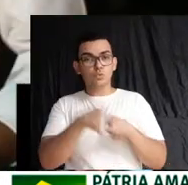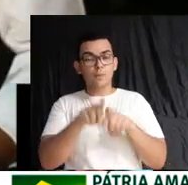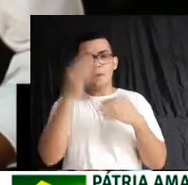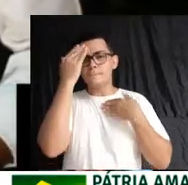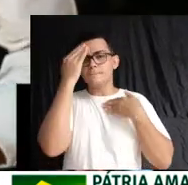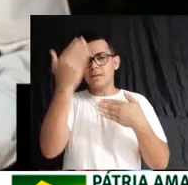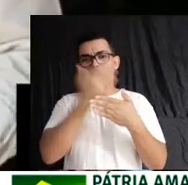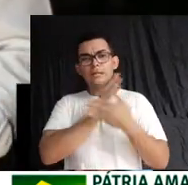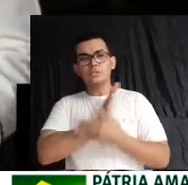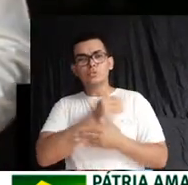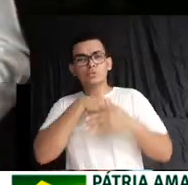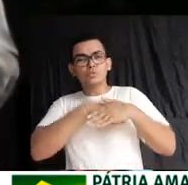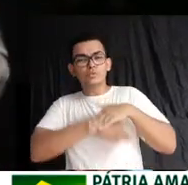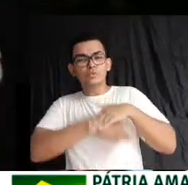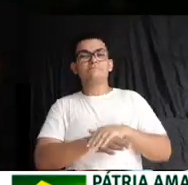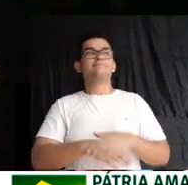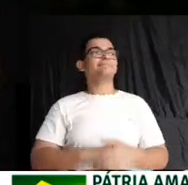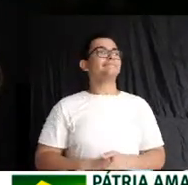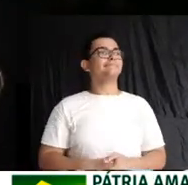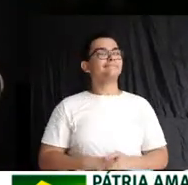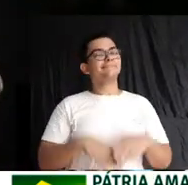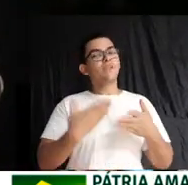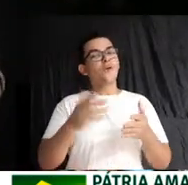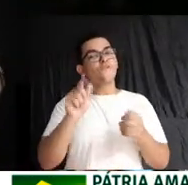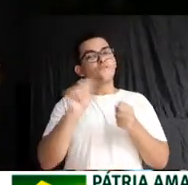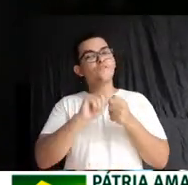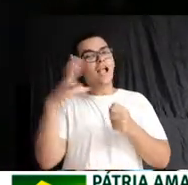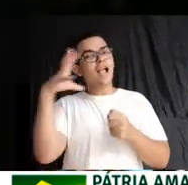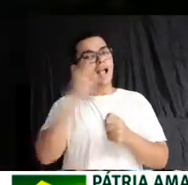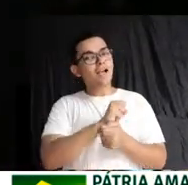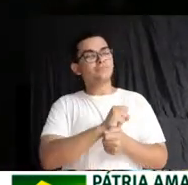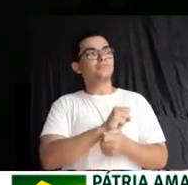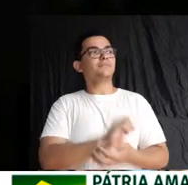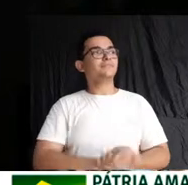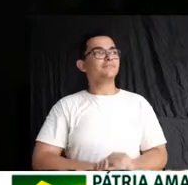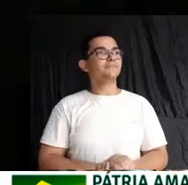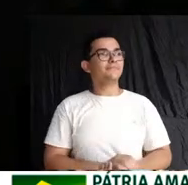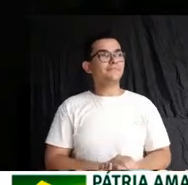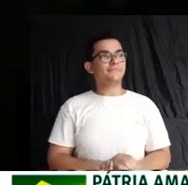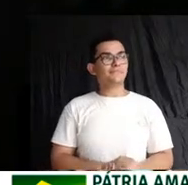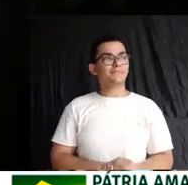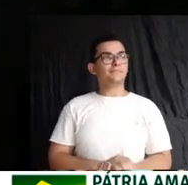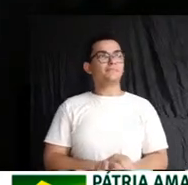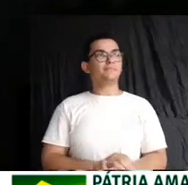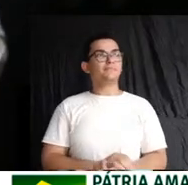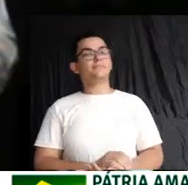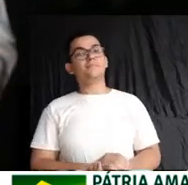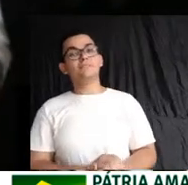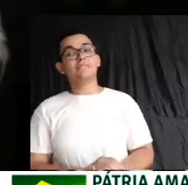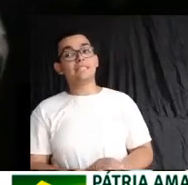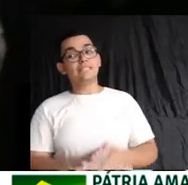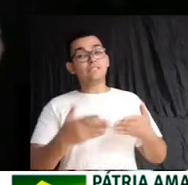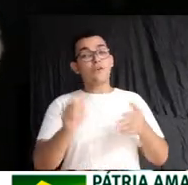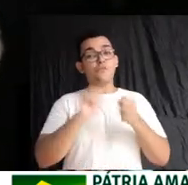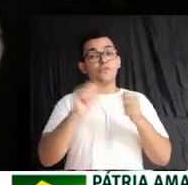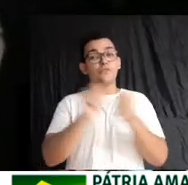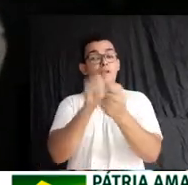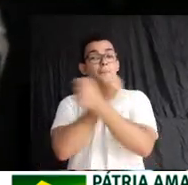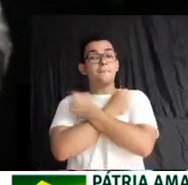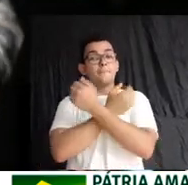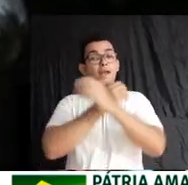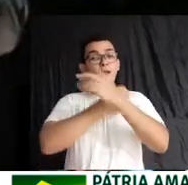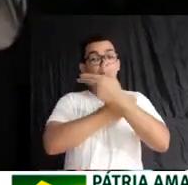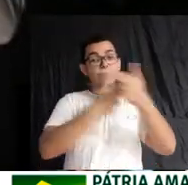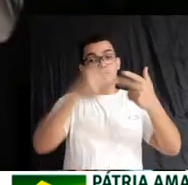como ficou bonitinho, alô? Ficou bem certinho, né? Todo mundo ficou satisfeito. Todo mundo fica satisfeito e ninguém briga